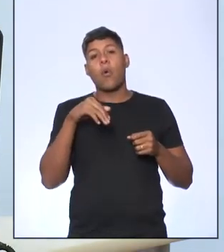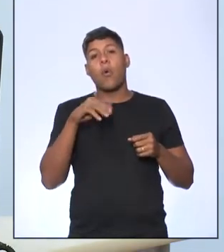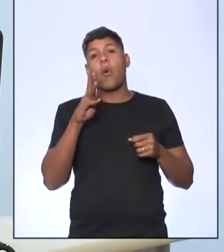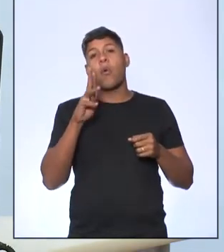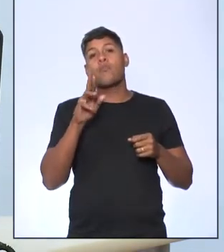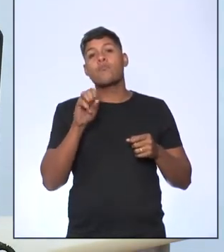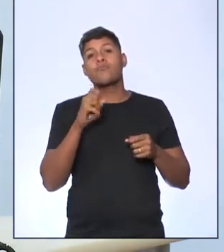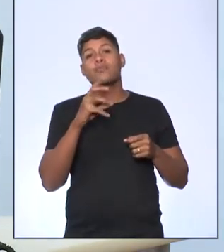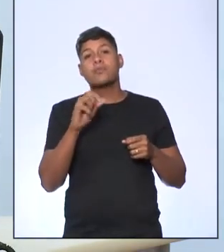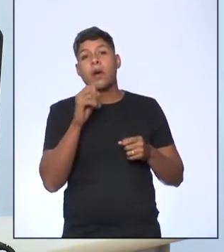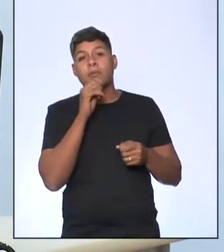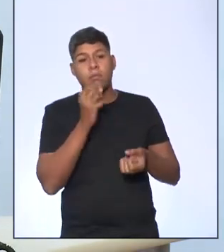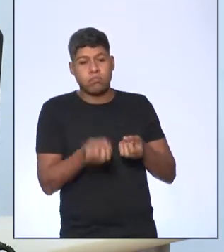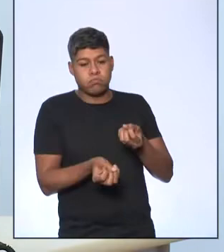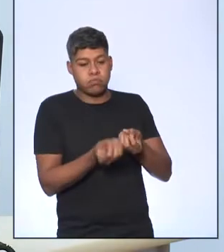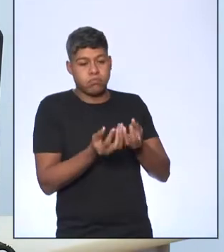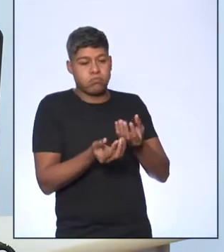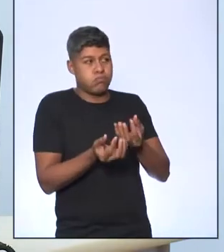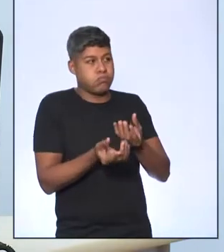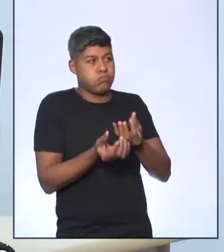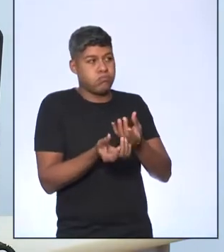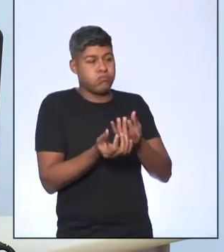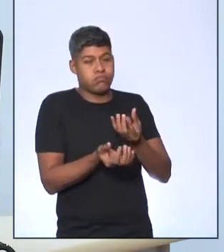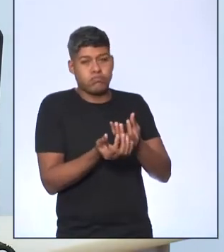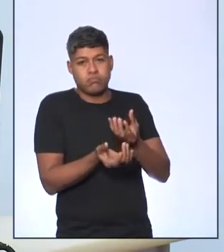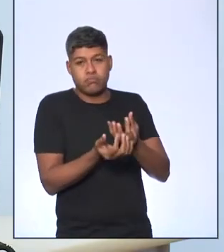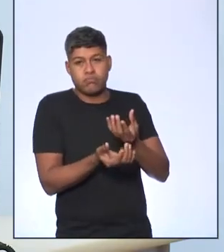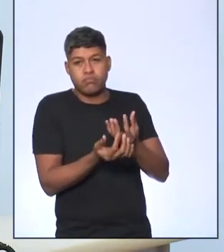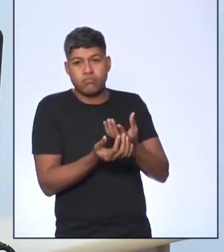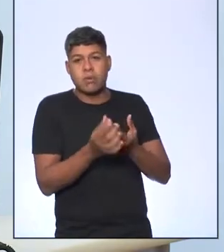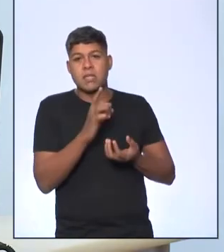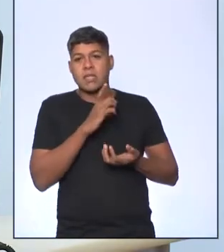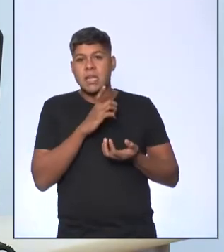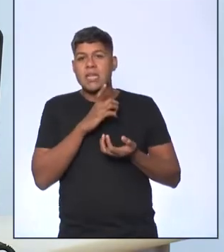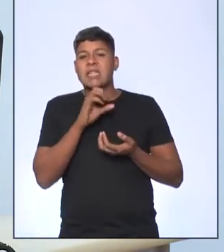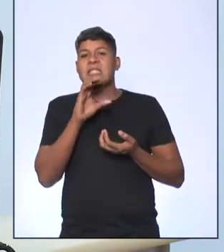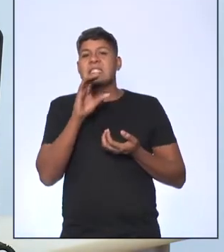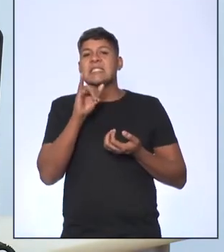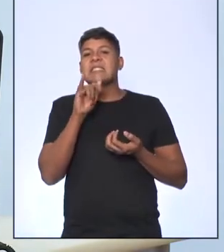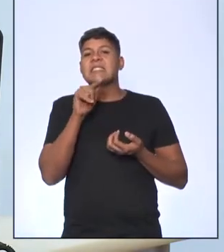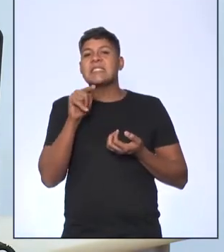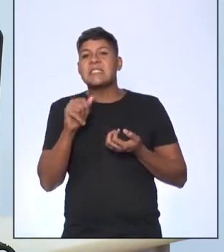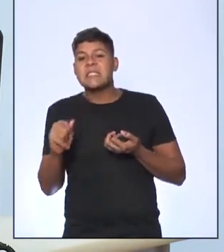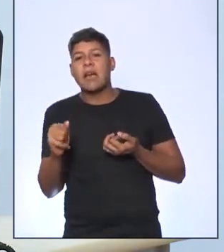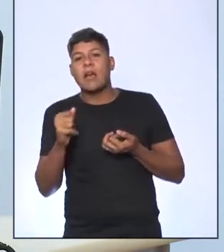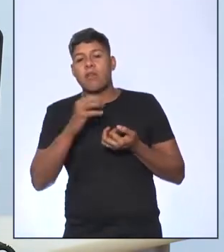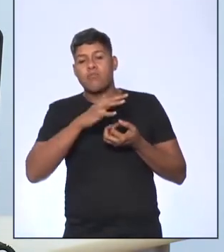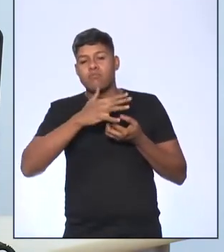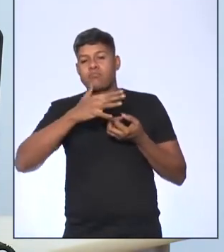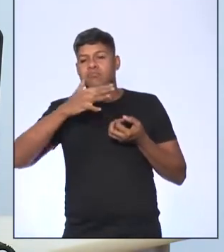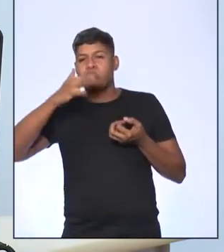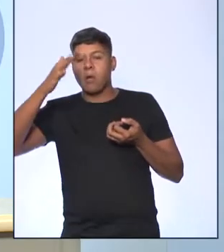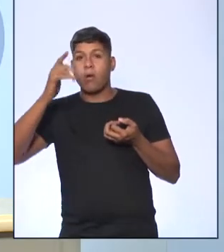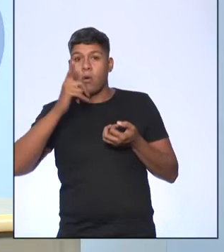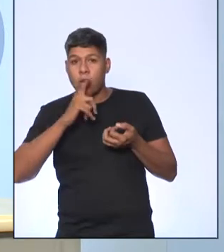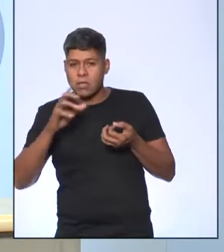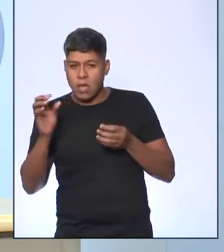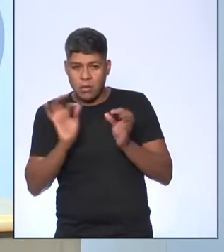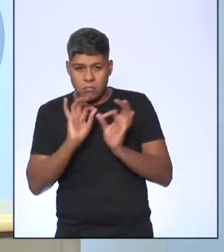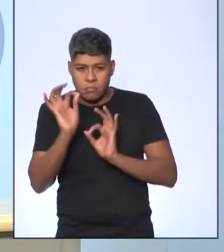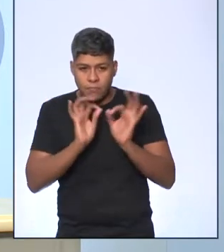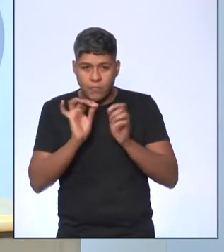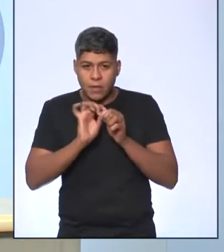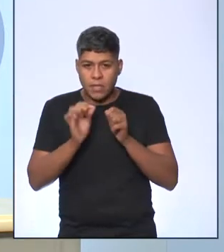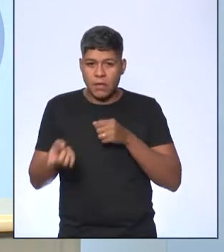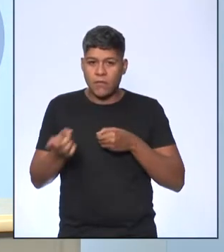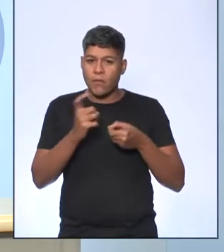Ali, imagina se eu queimar o meu caderno. Queimei meu caderno, formou cinza e fumaça. Eu consigo juntar essa cinza e essa fumaça e fazer